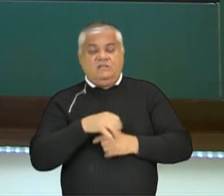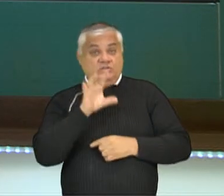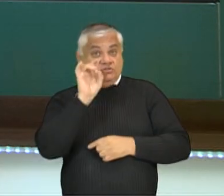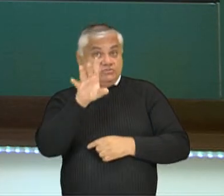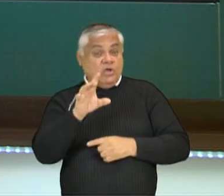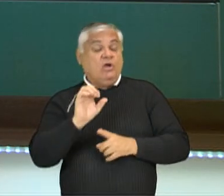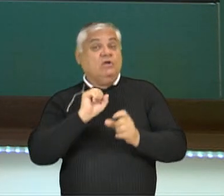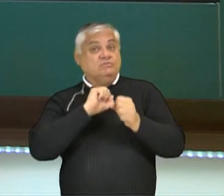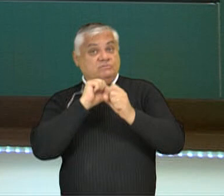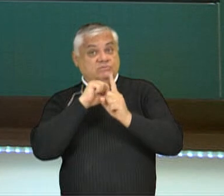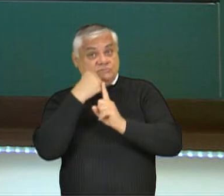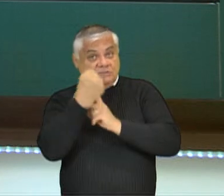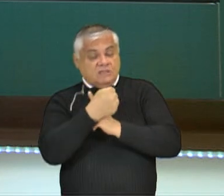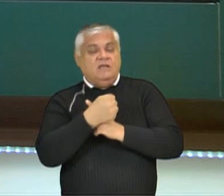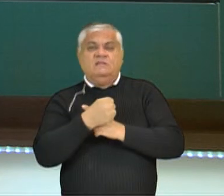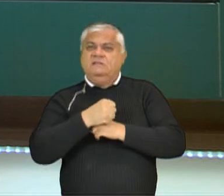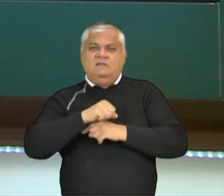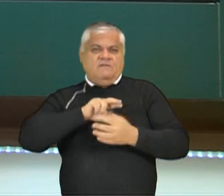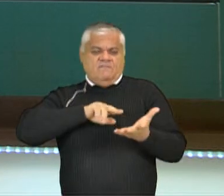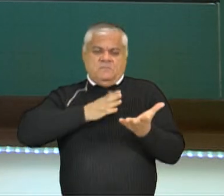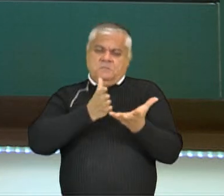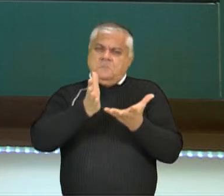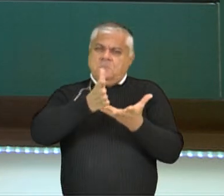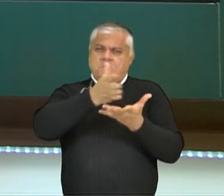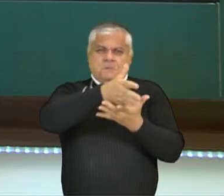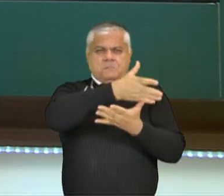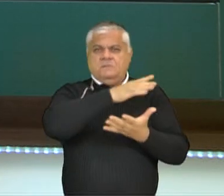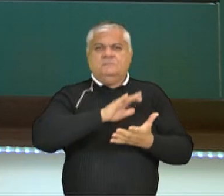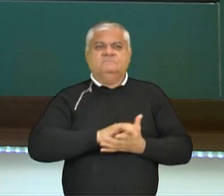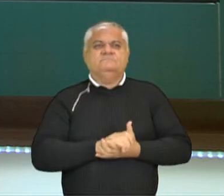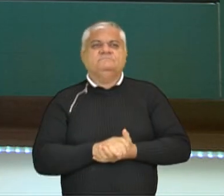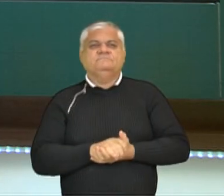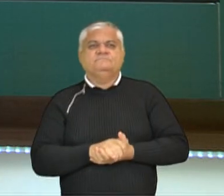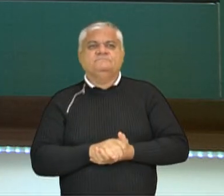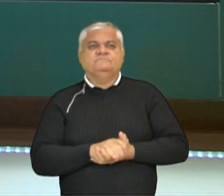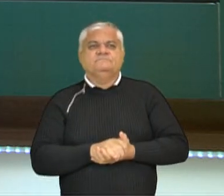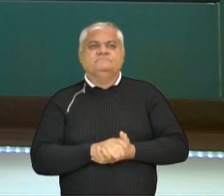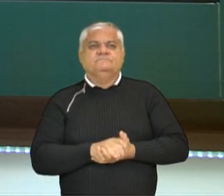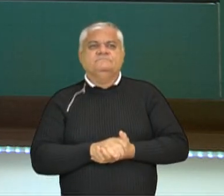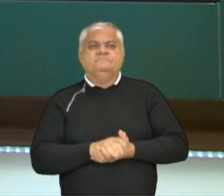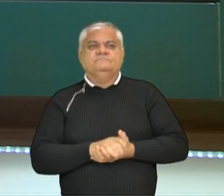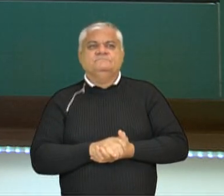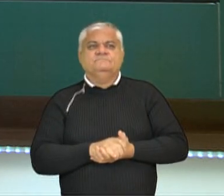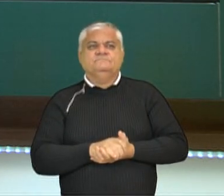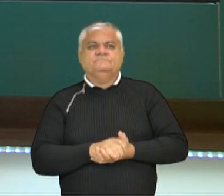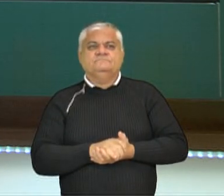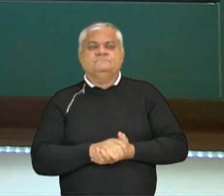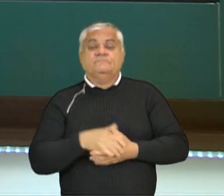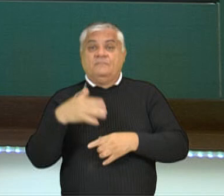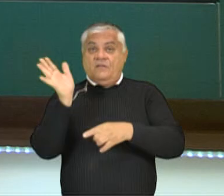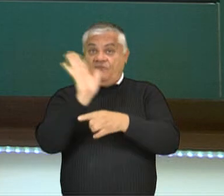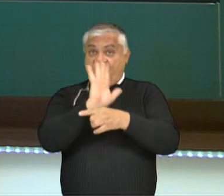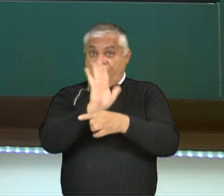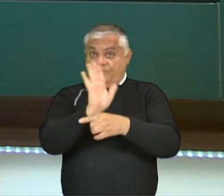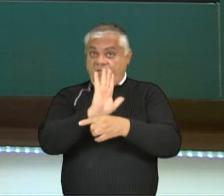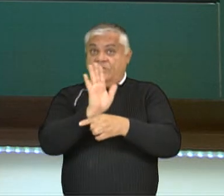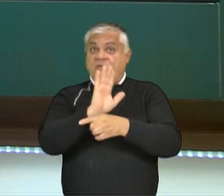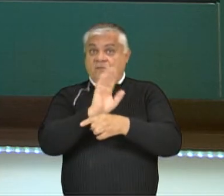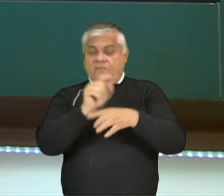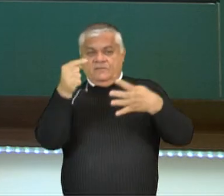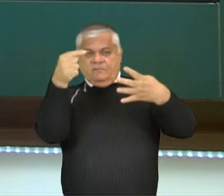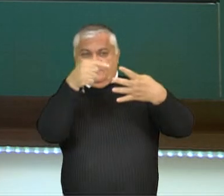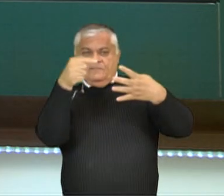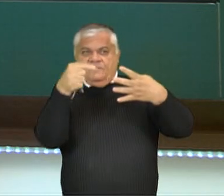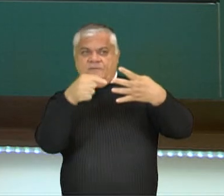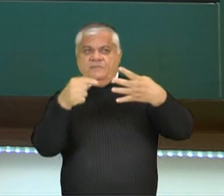na sociedade, né, como em vários outros meios. Continuando, trouxe alguns filmes que falam